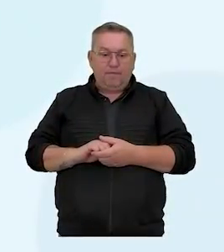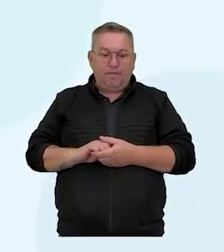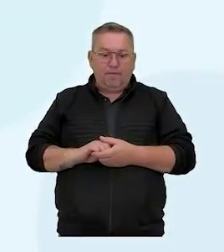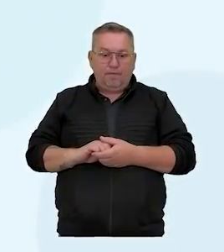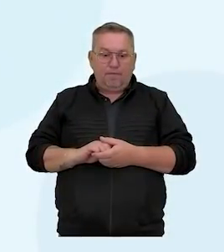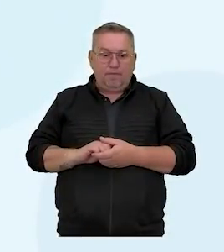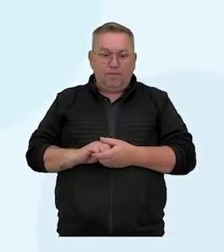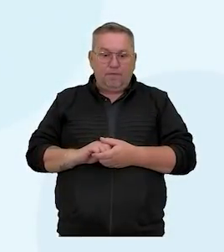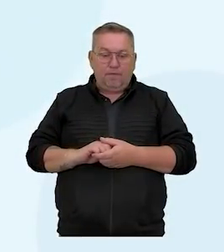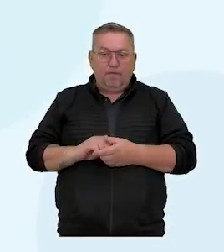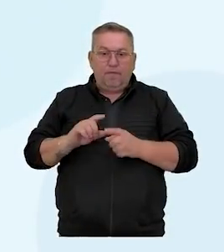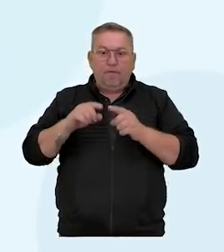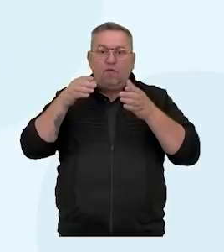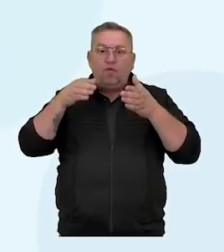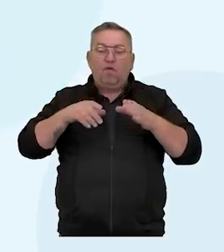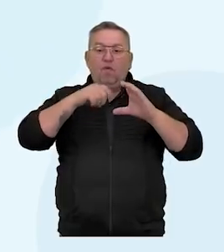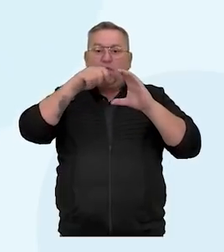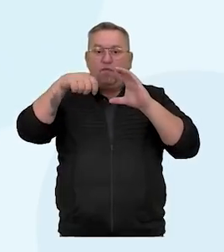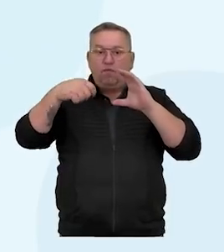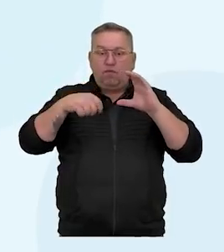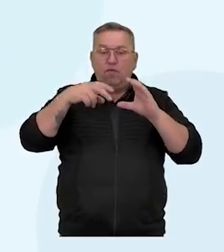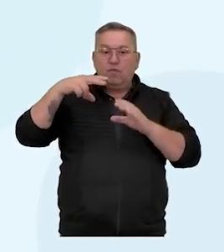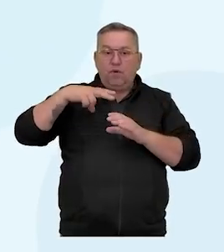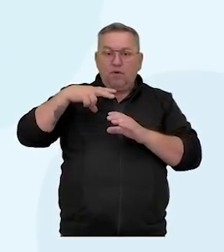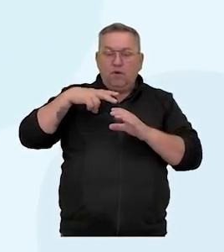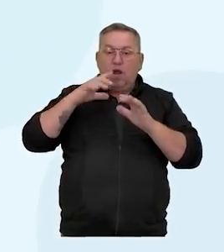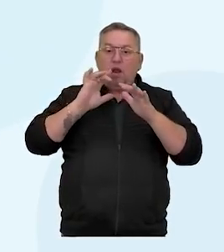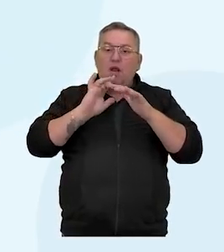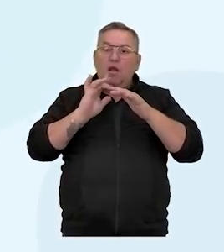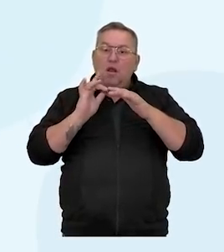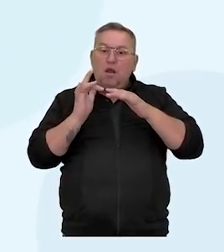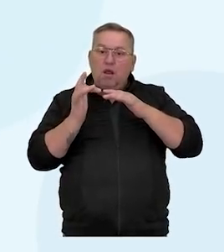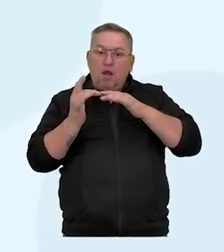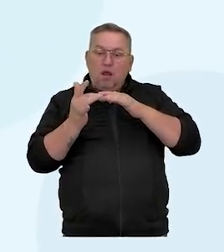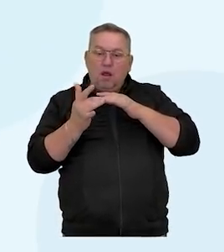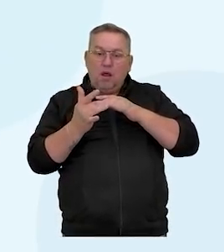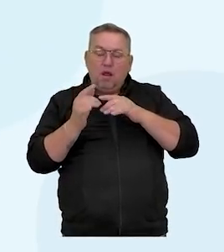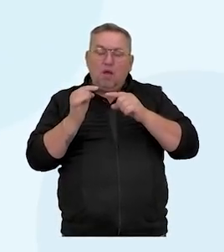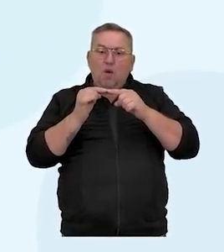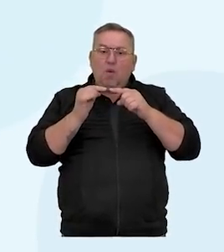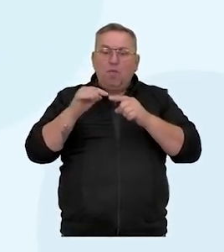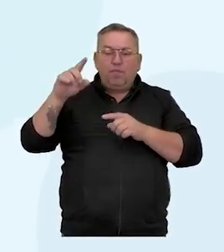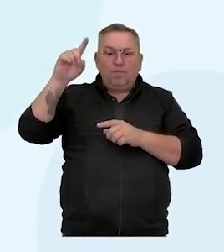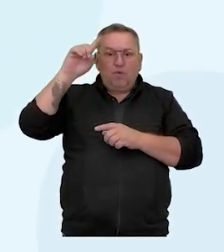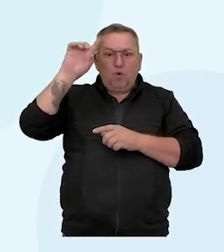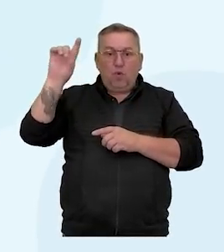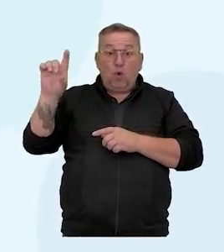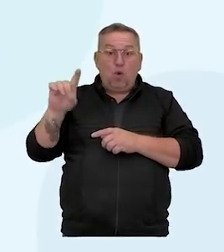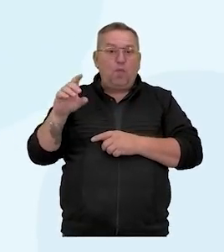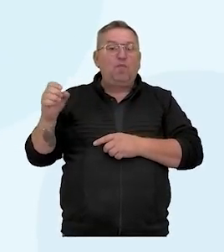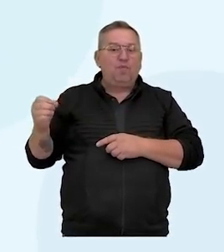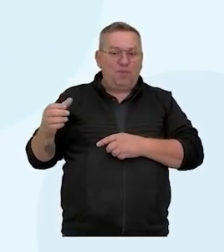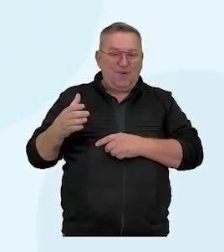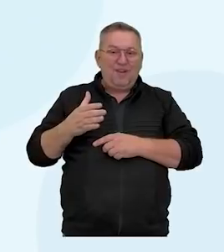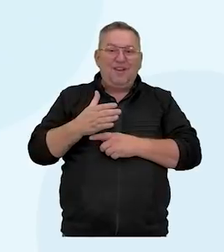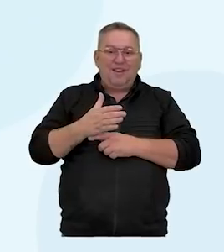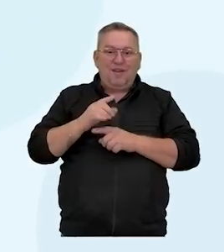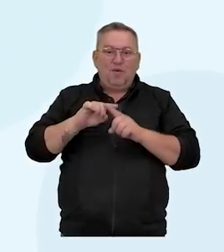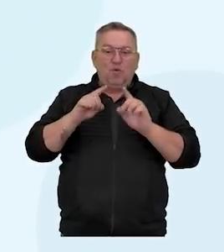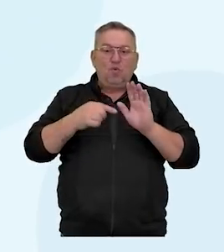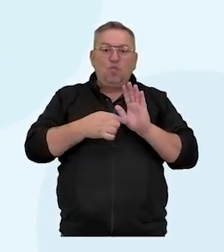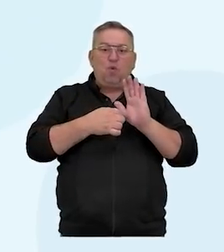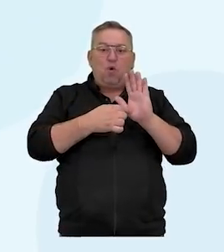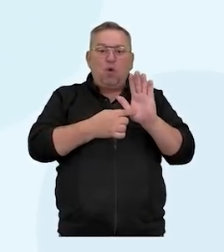O compartilhamento de fotos e vídeos pessoais nas redes sociais fazem parte do cotidiano moderno. A